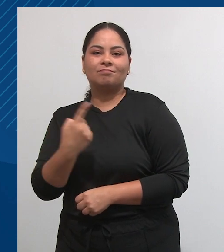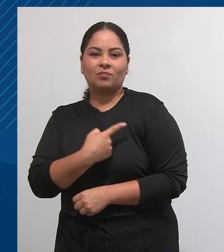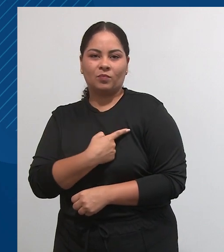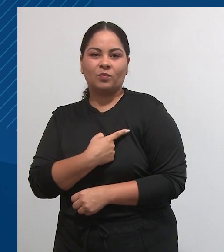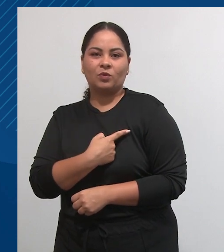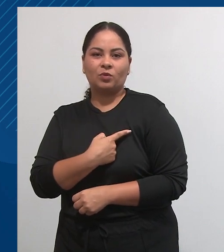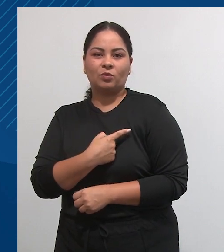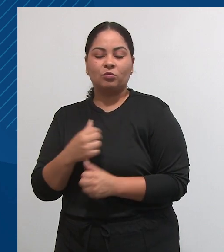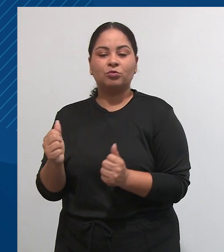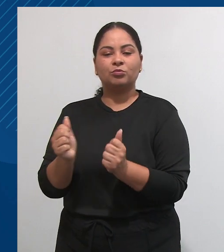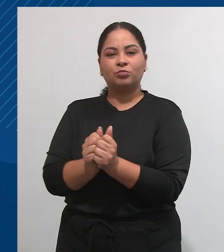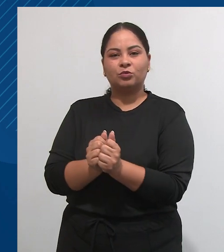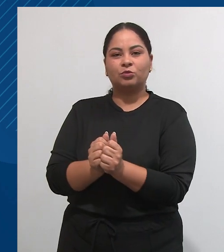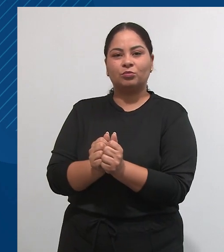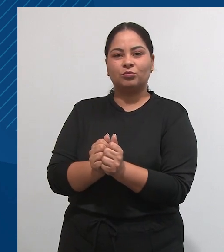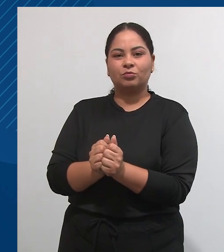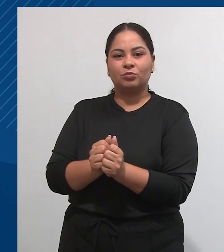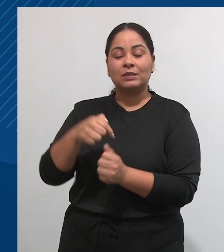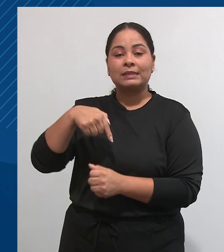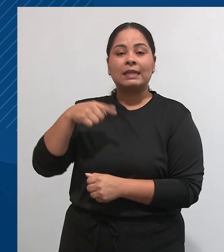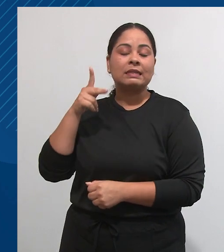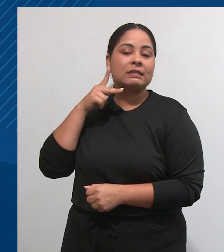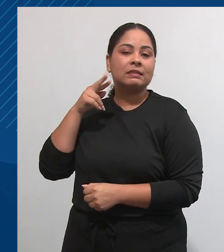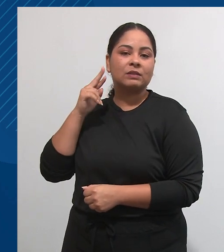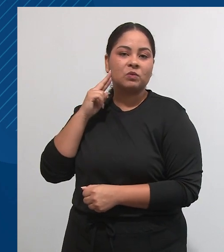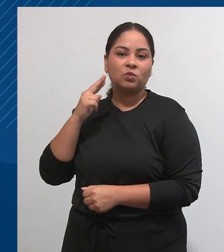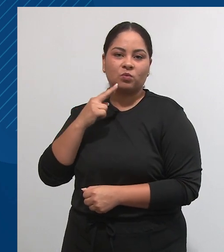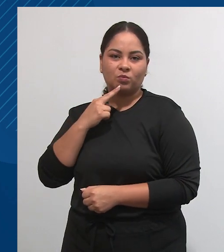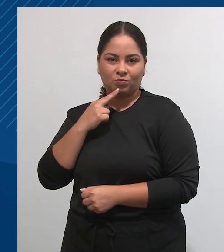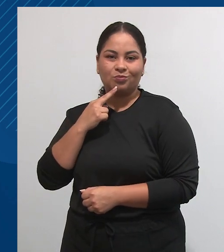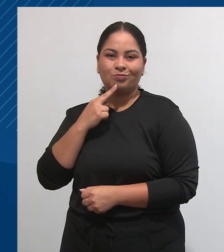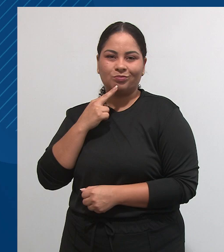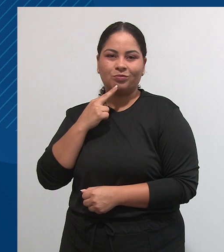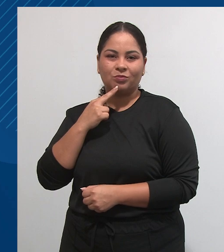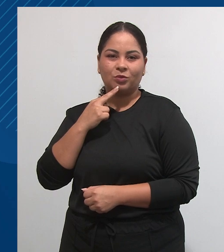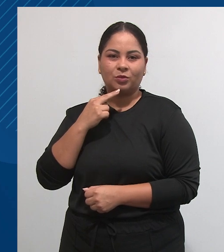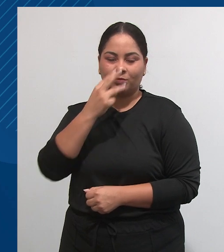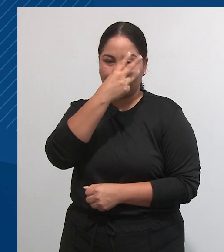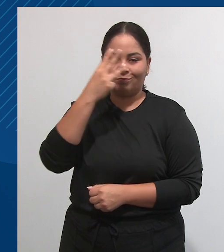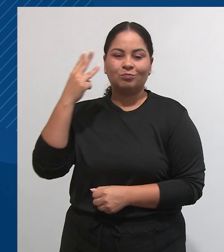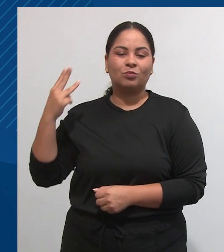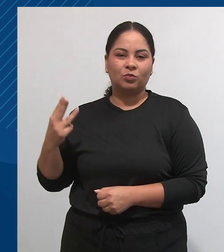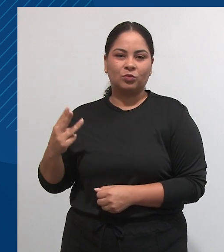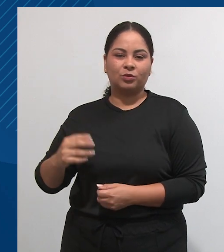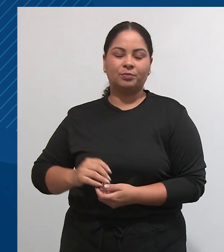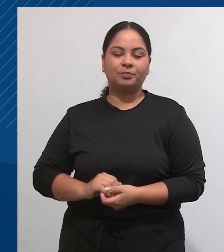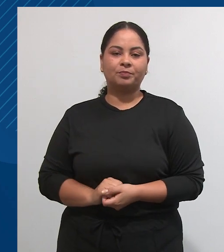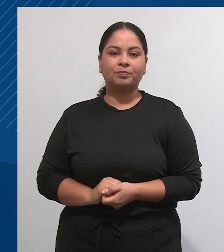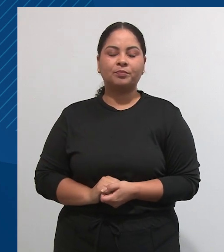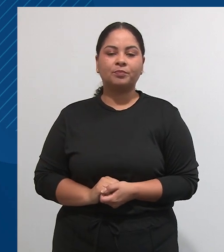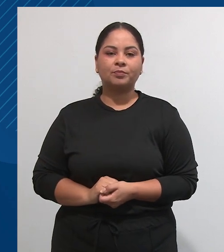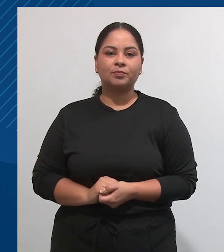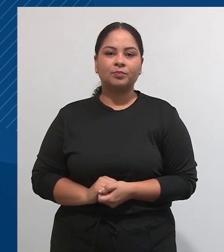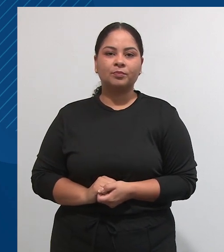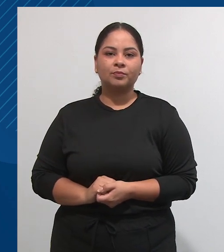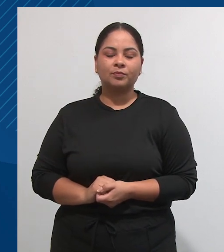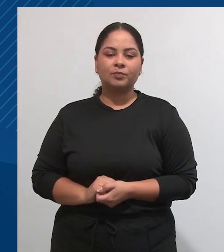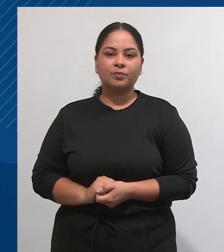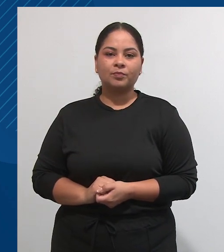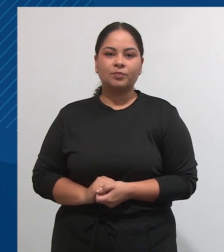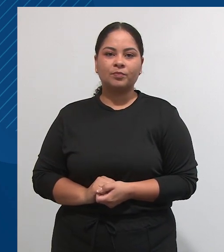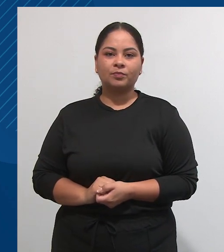mas resistindo, né? Então, é nesse contexto aonde que vai